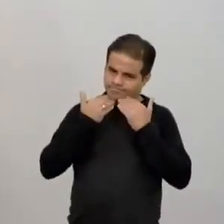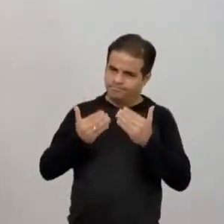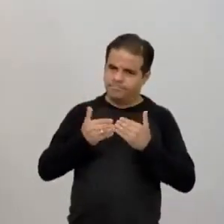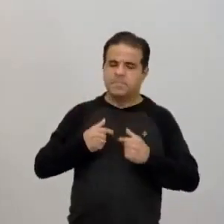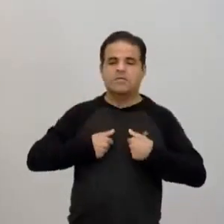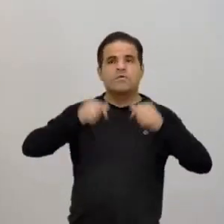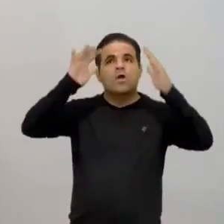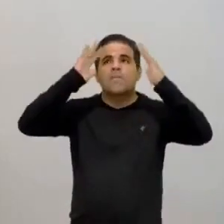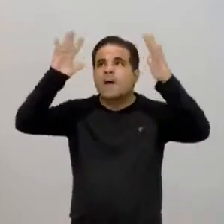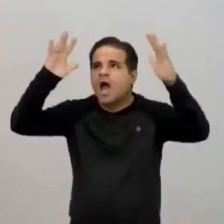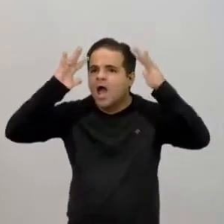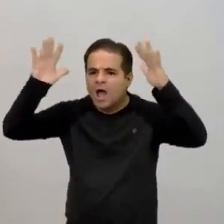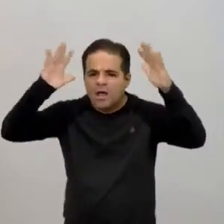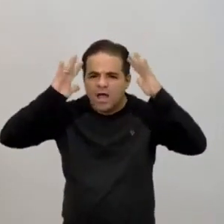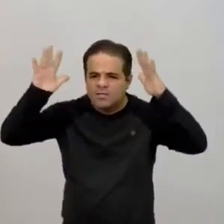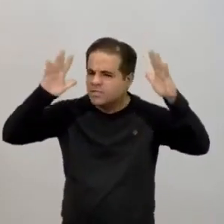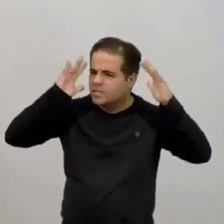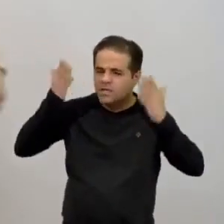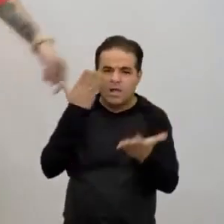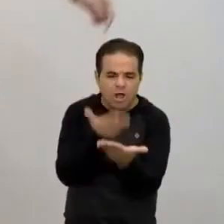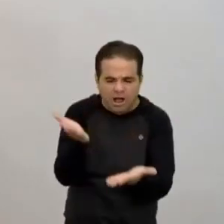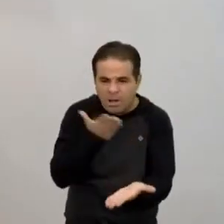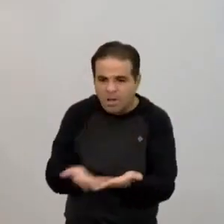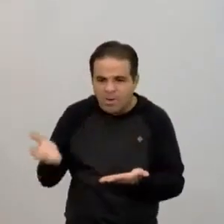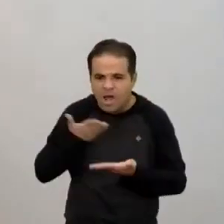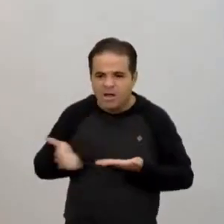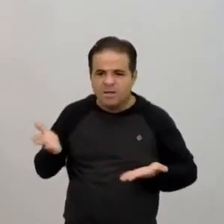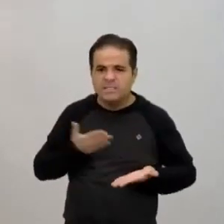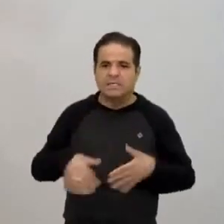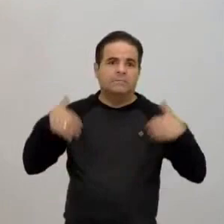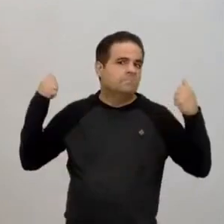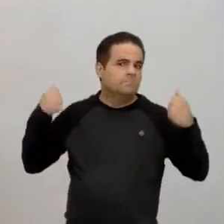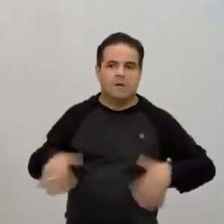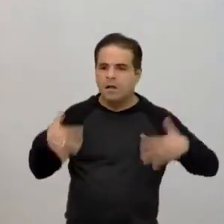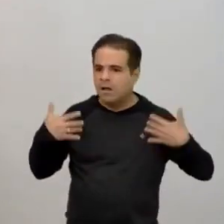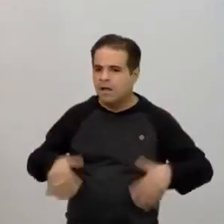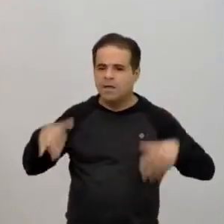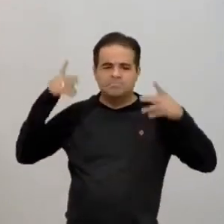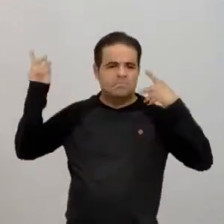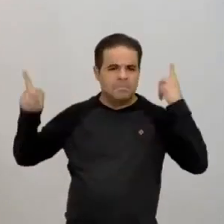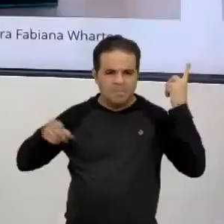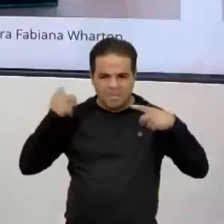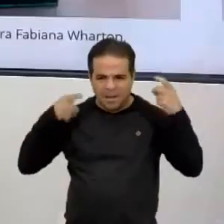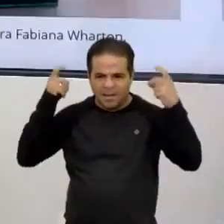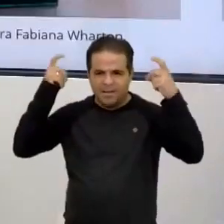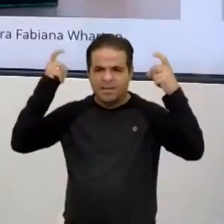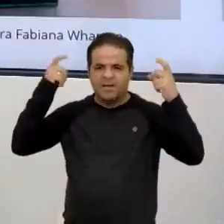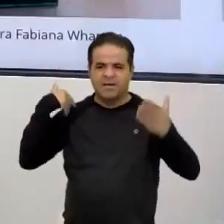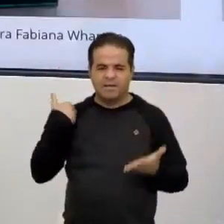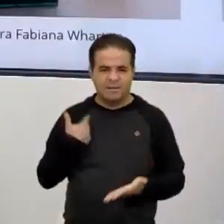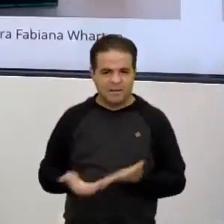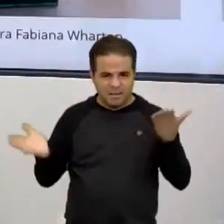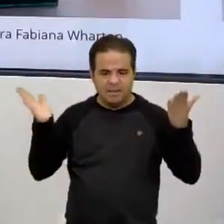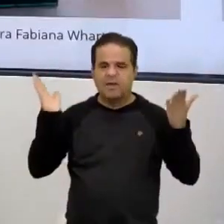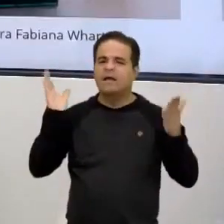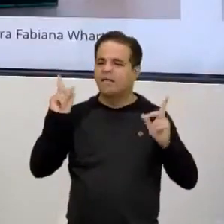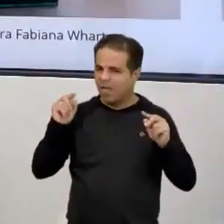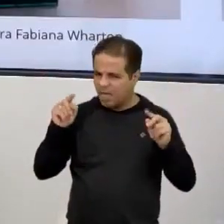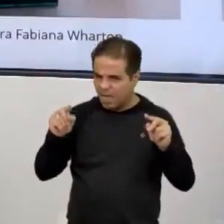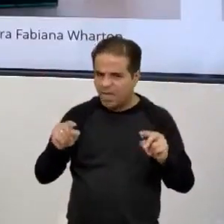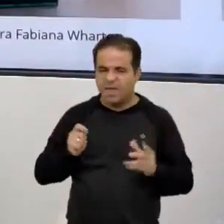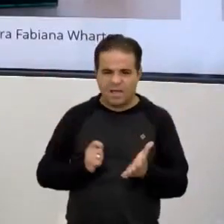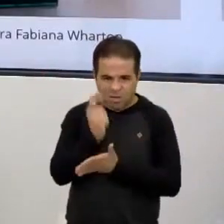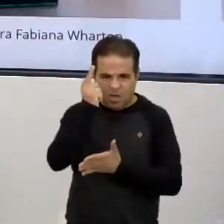um filho meu fazendo isso e um filho meu perdendo os cabelos. Não, esse controle tava quebrado. É aqueles que a gente